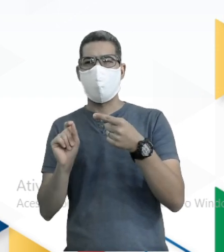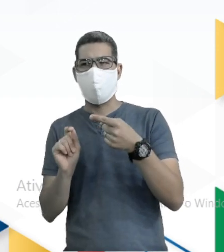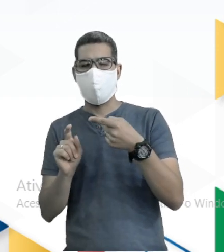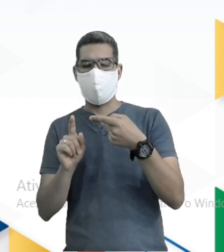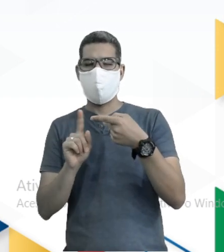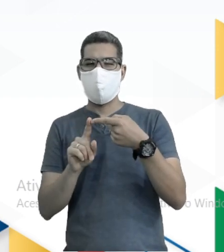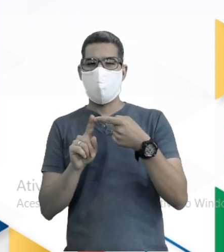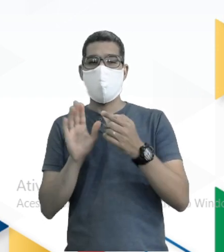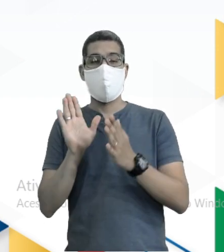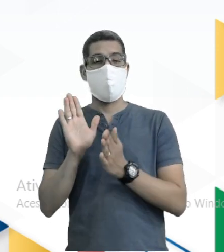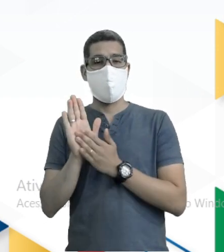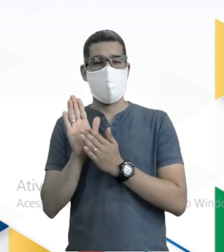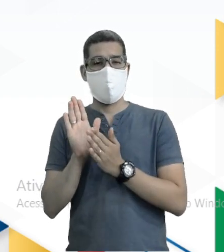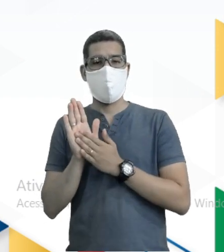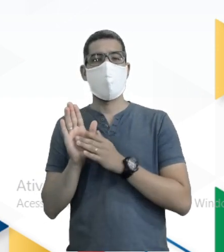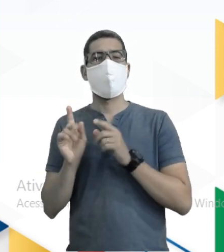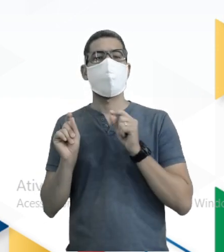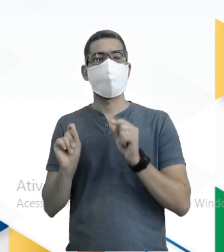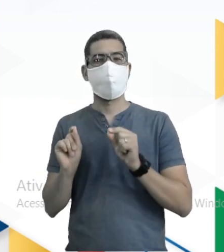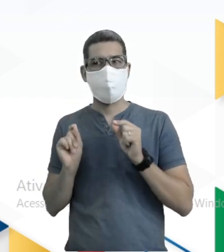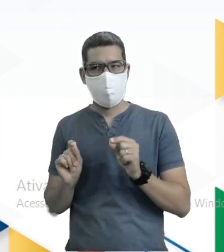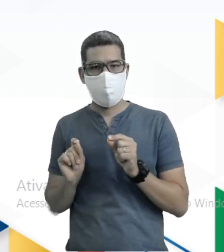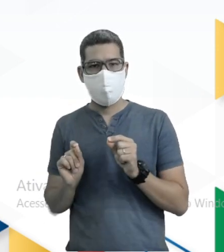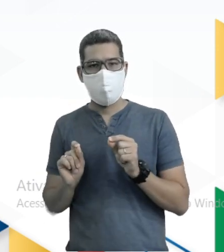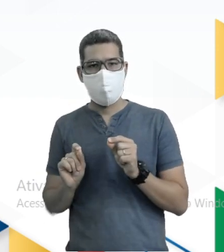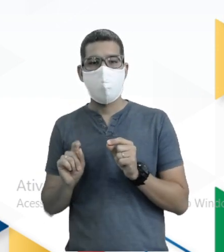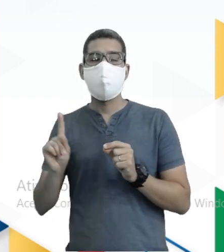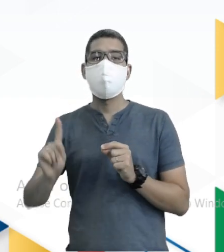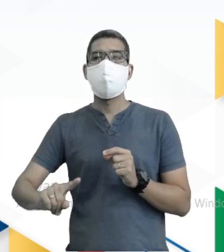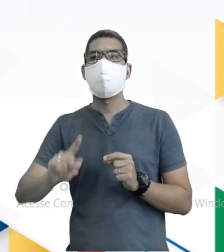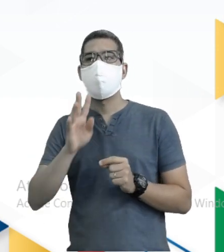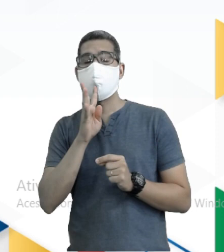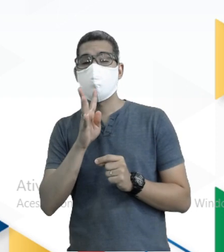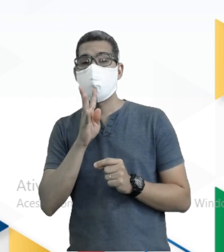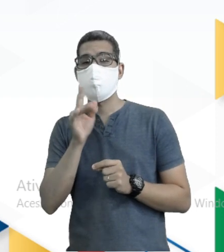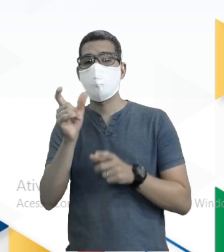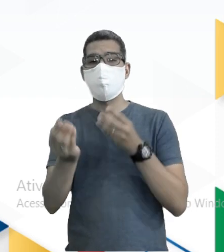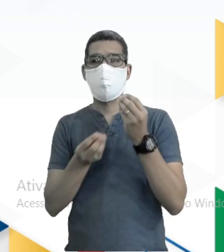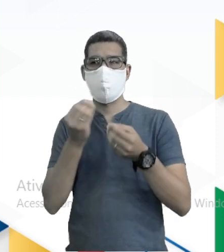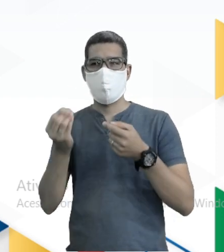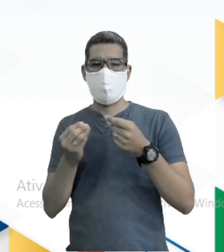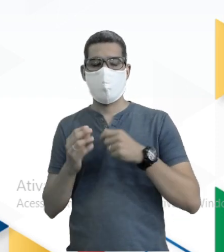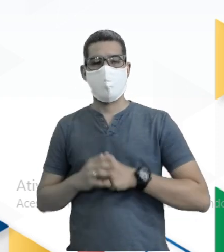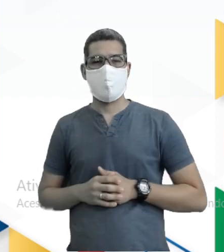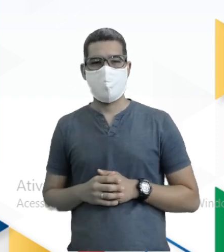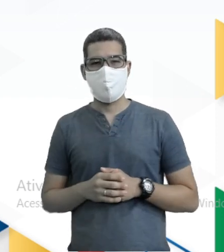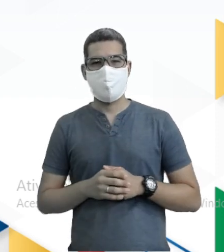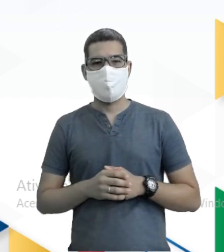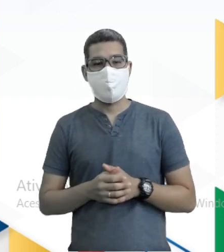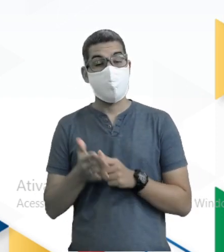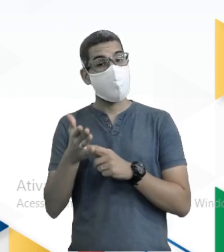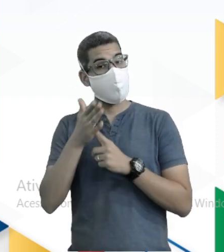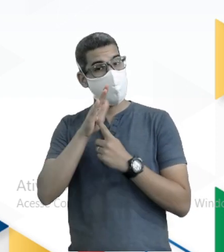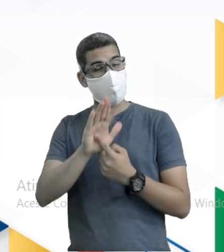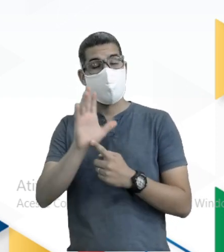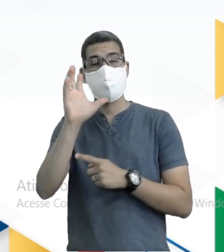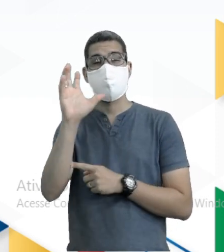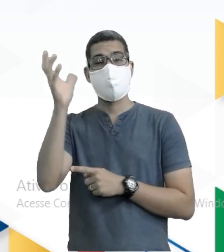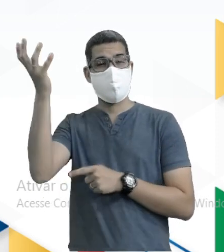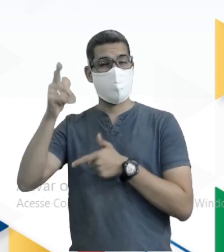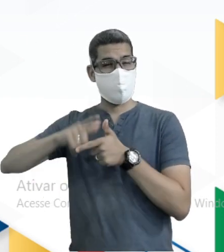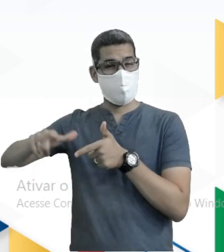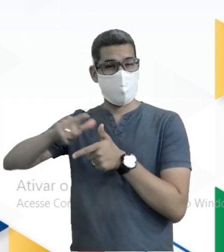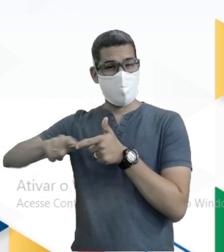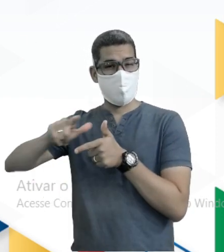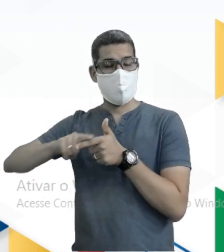propositivos, como seu próprio nome indica, são conhecidos por, olhem aí, apresentar uma situação,